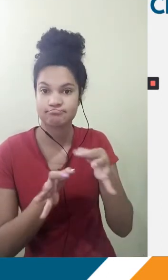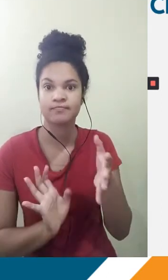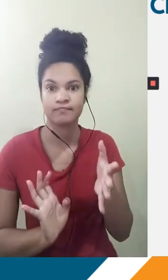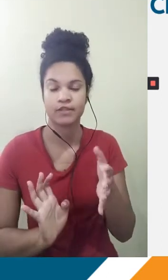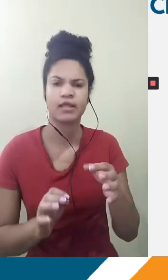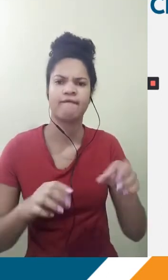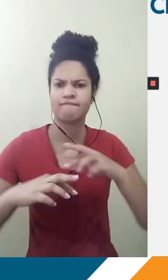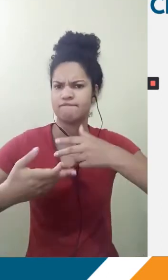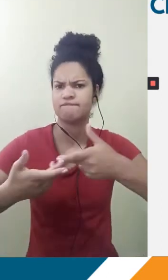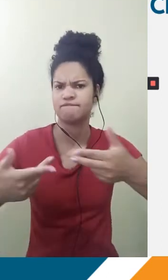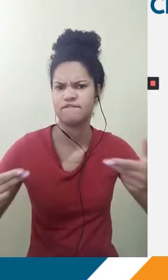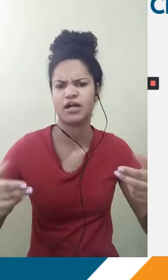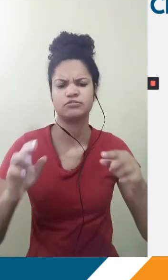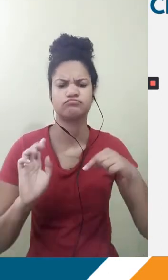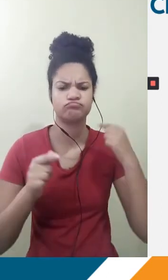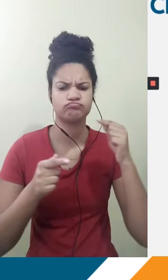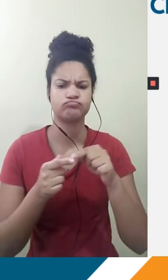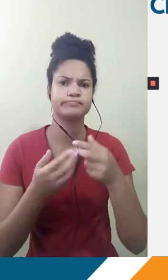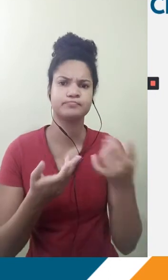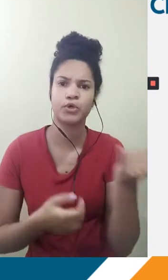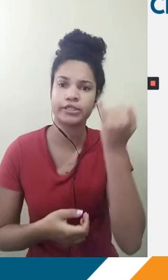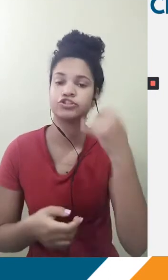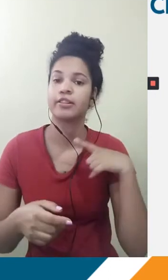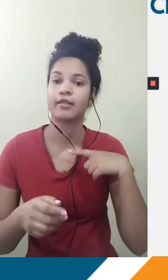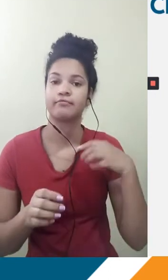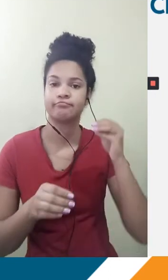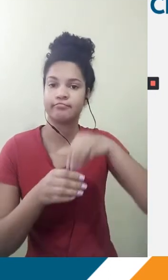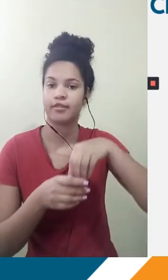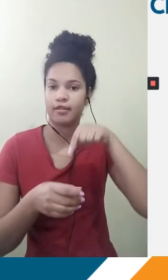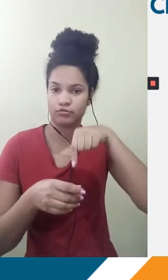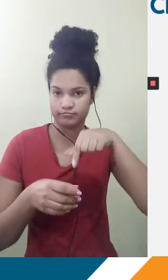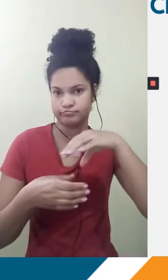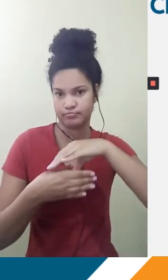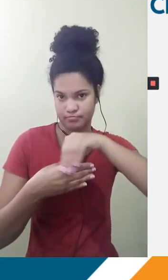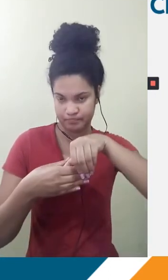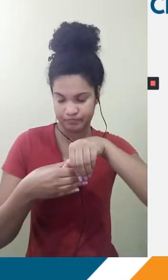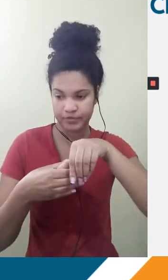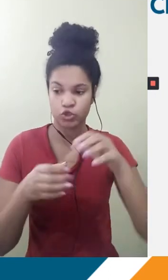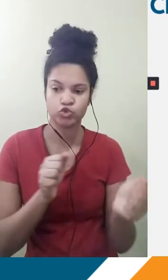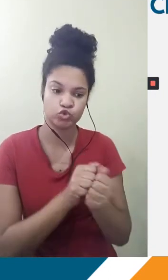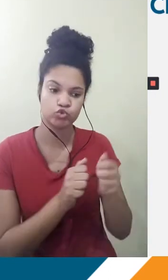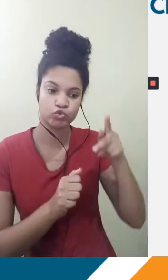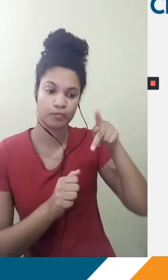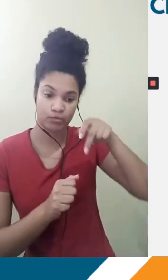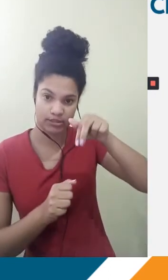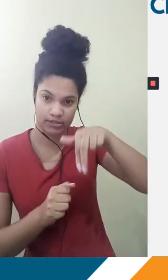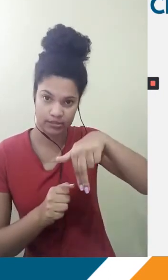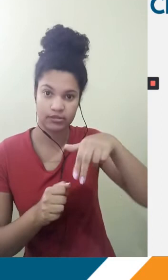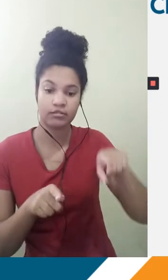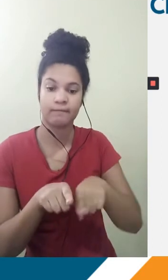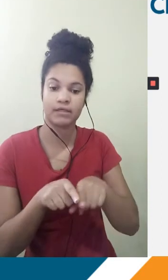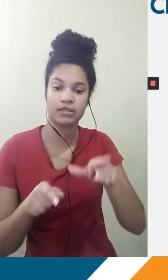carboidratos possuem na composição da membrana plasmática, junto com as proteínas e os lipídios, os fosfolipídios,